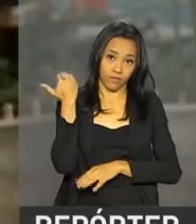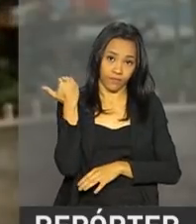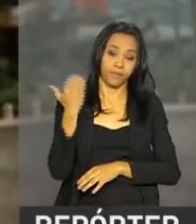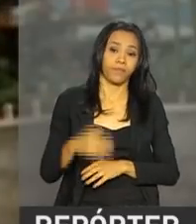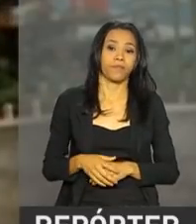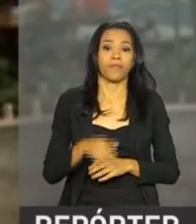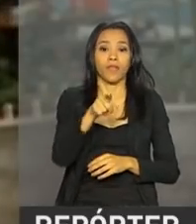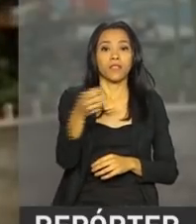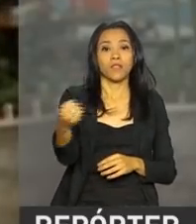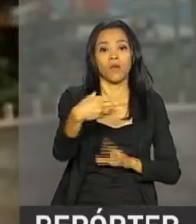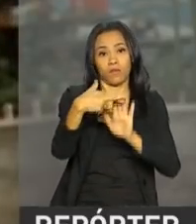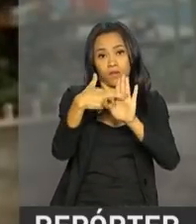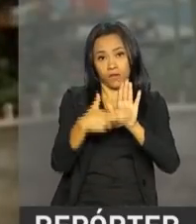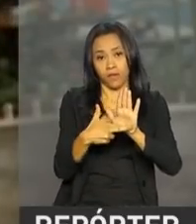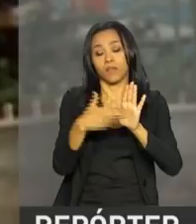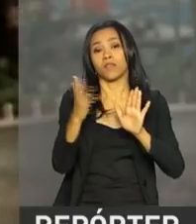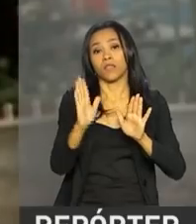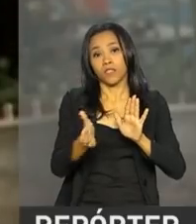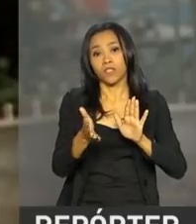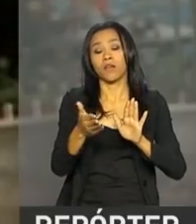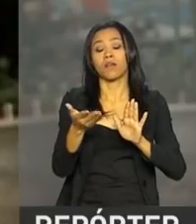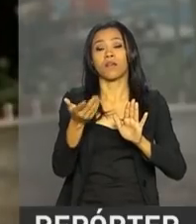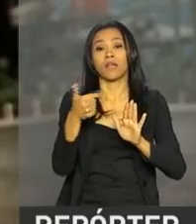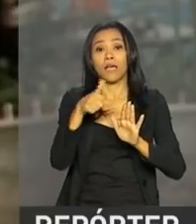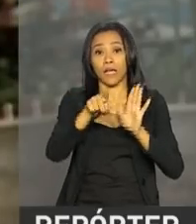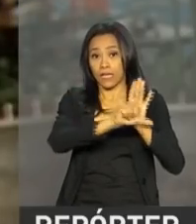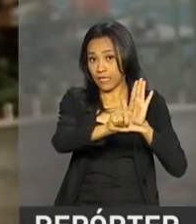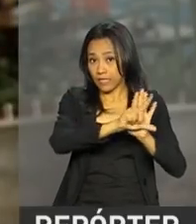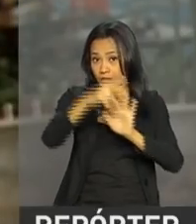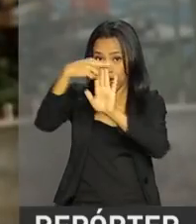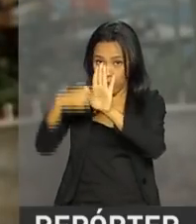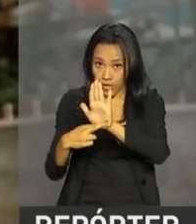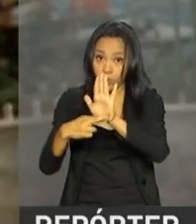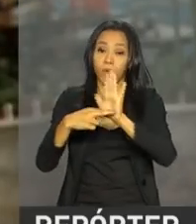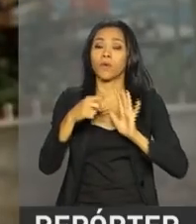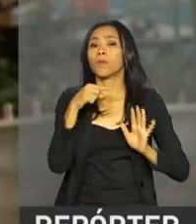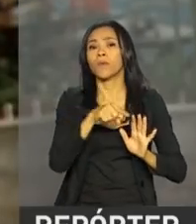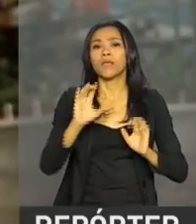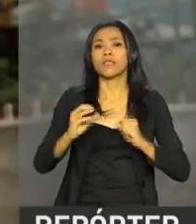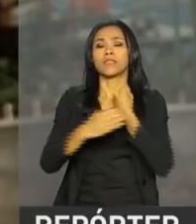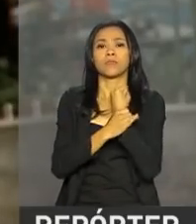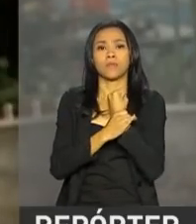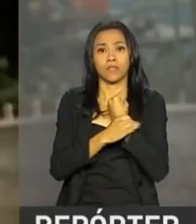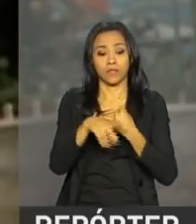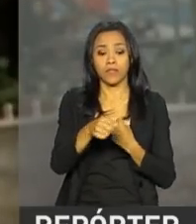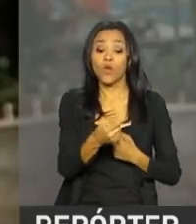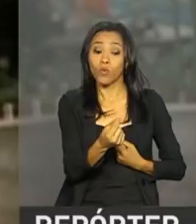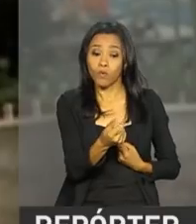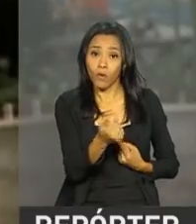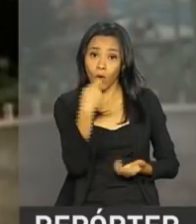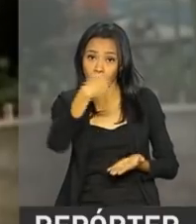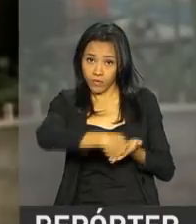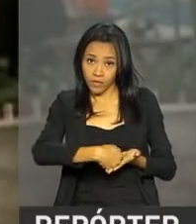normativa que veio agora e regulamentou a lei de precificação ela traz pra gente a segurança de que de informação do preço à vista